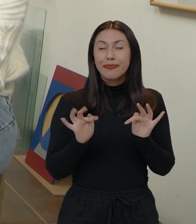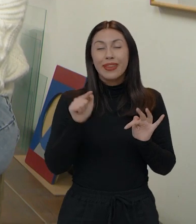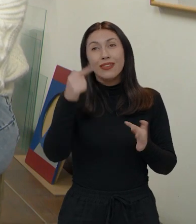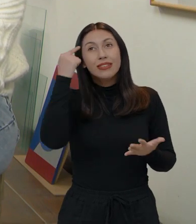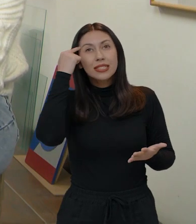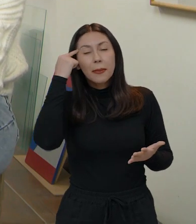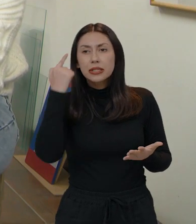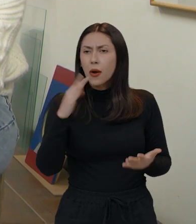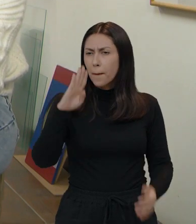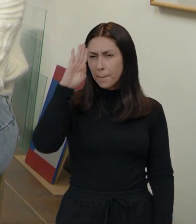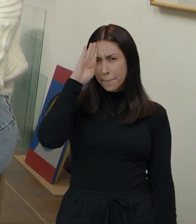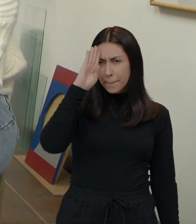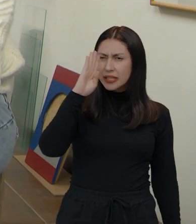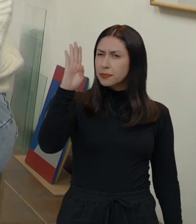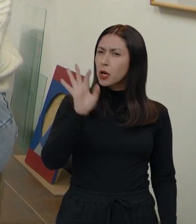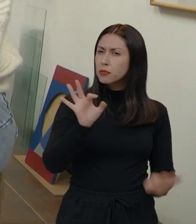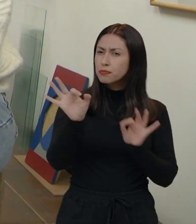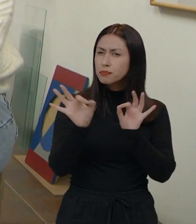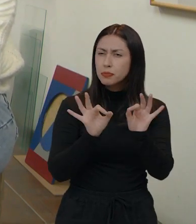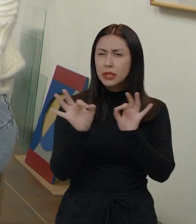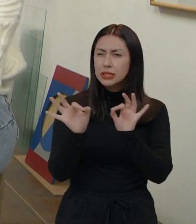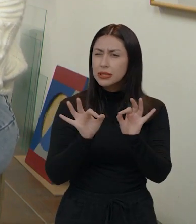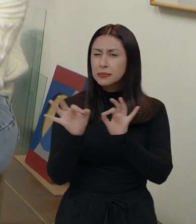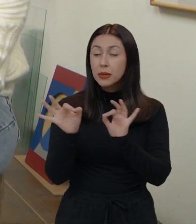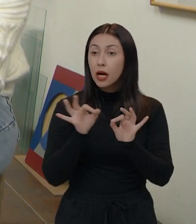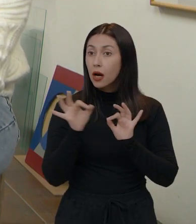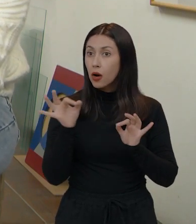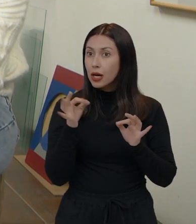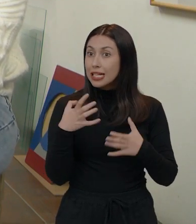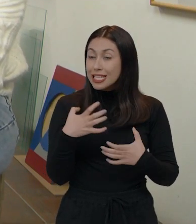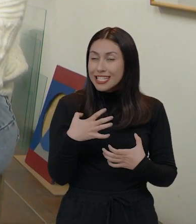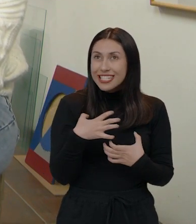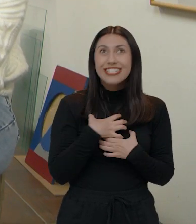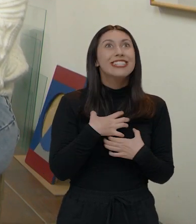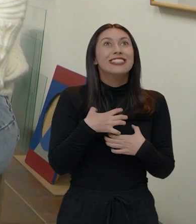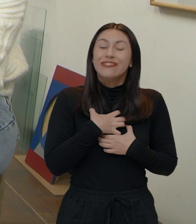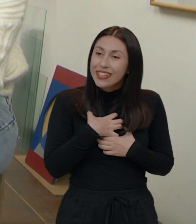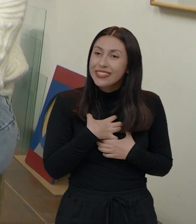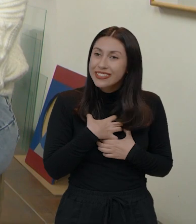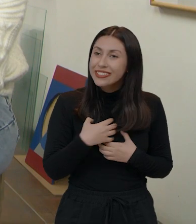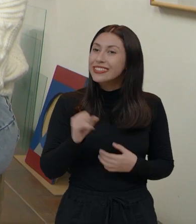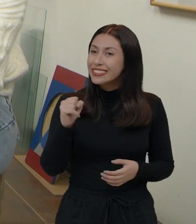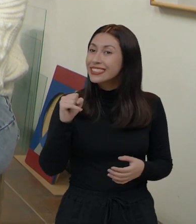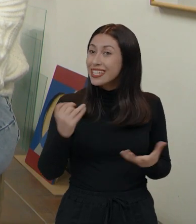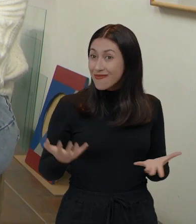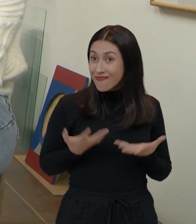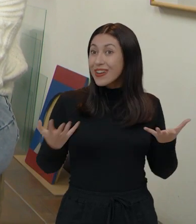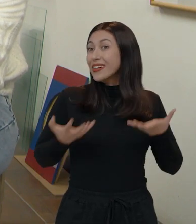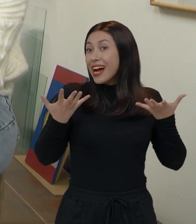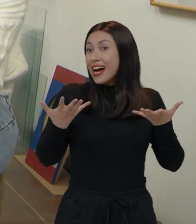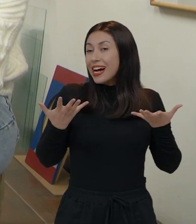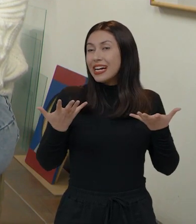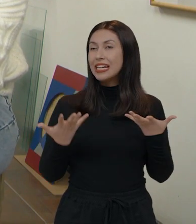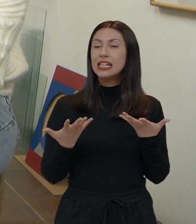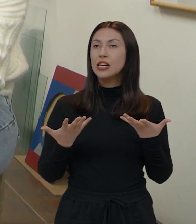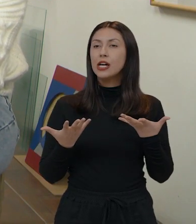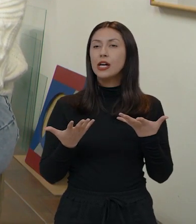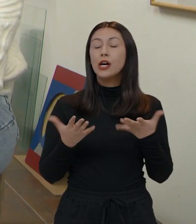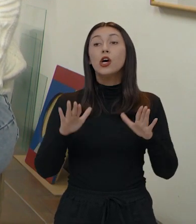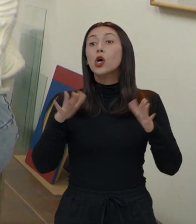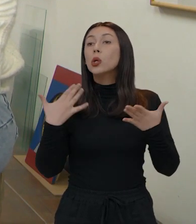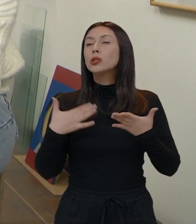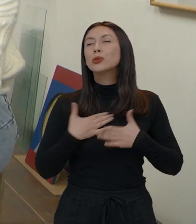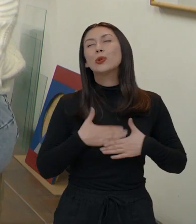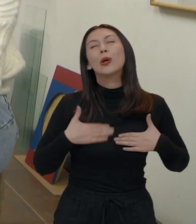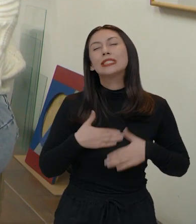o principal para o que você produz é esse sentimento que te causa, essa empolgação? É muito bom isso. Que hora que